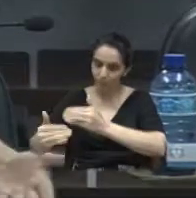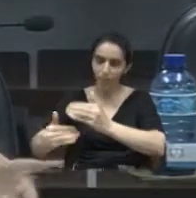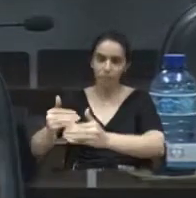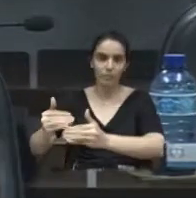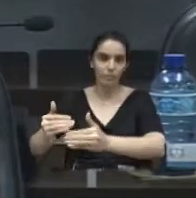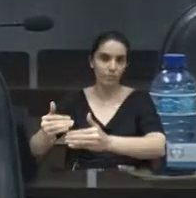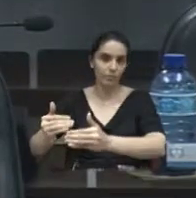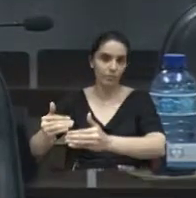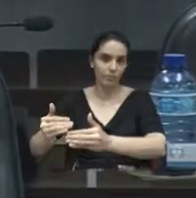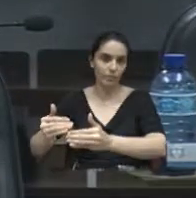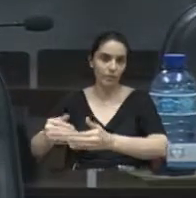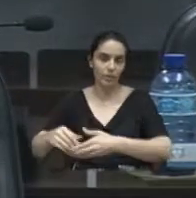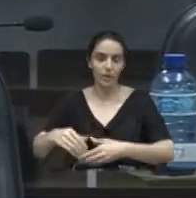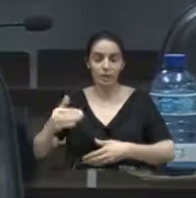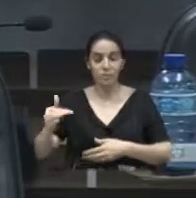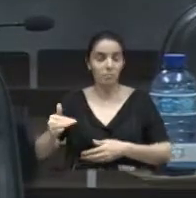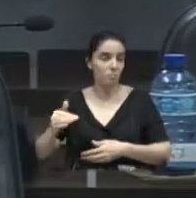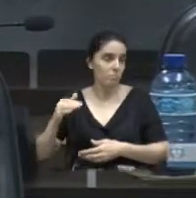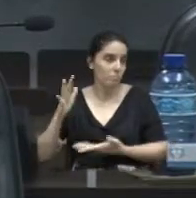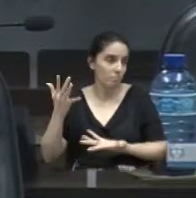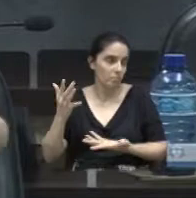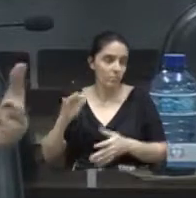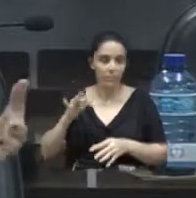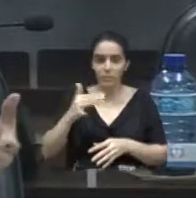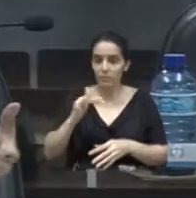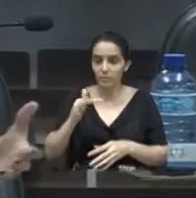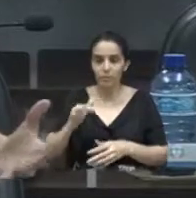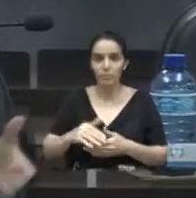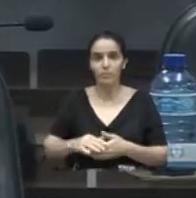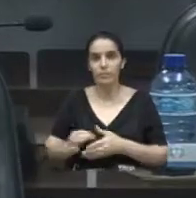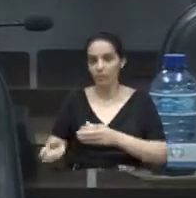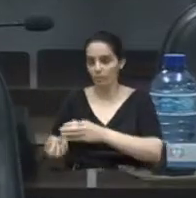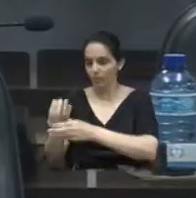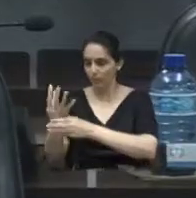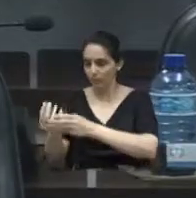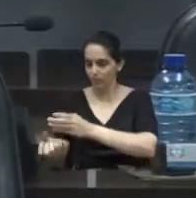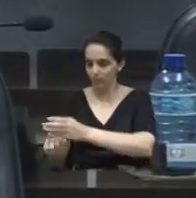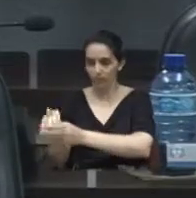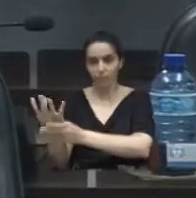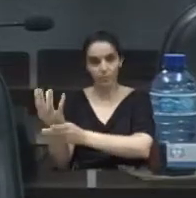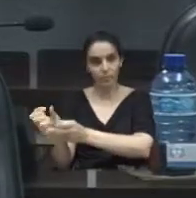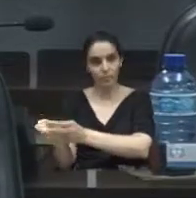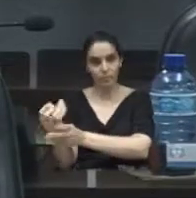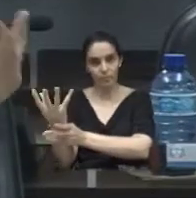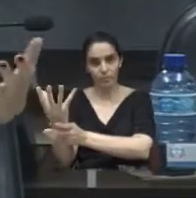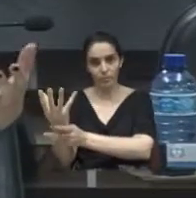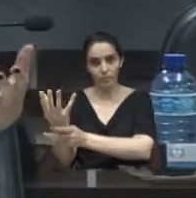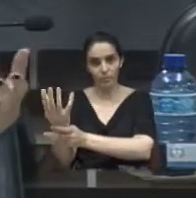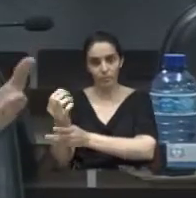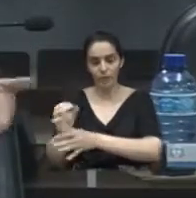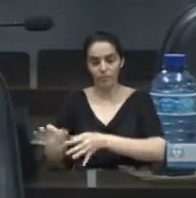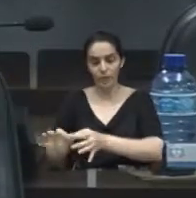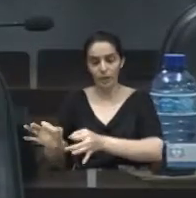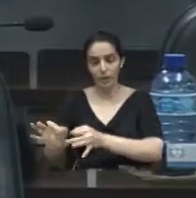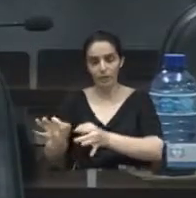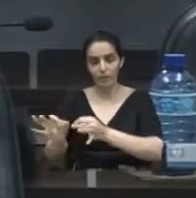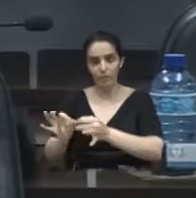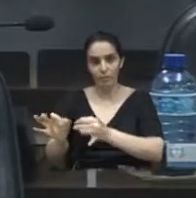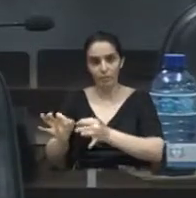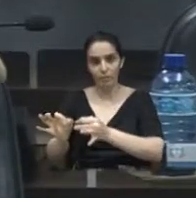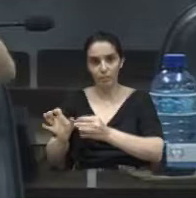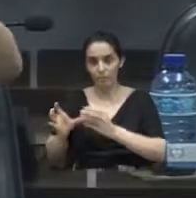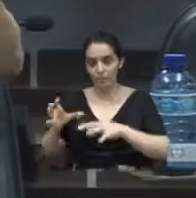talvez aí fazer a utilização dessa horta para pequenos projetos dentro do